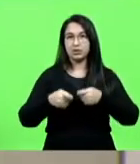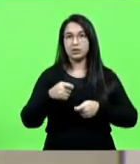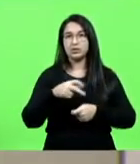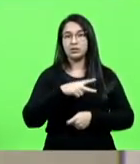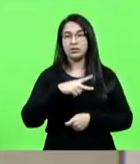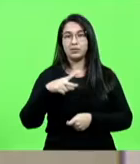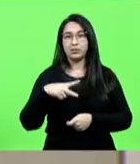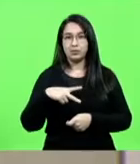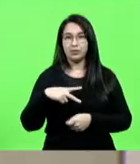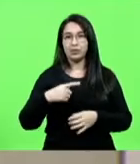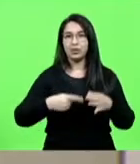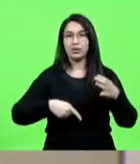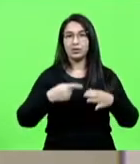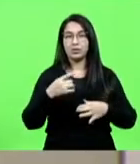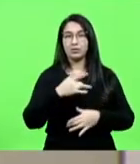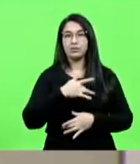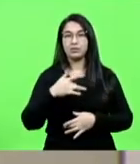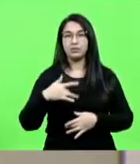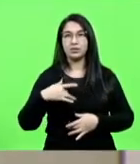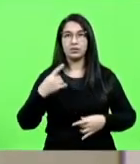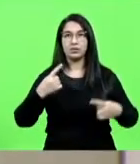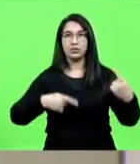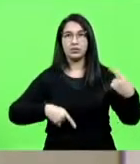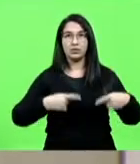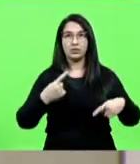e Comissão de Saúde. Em discussão.